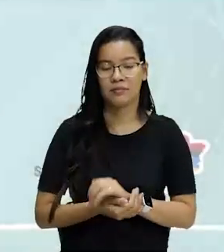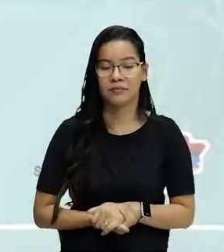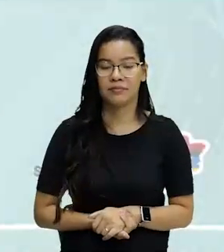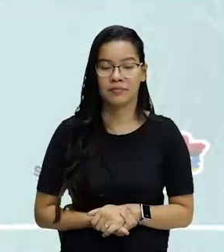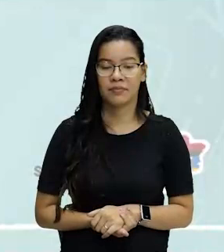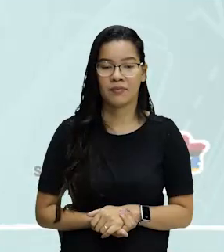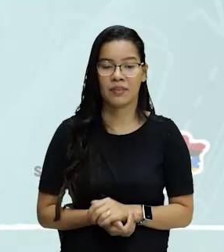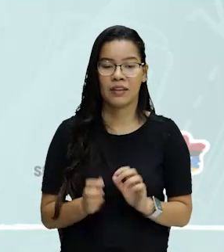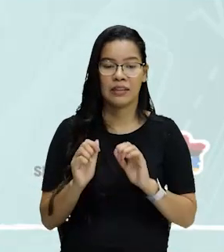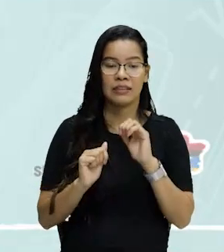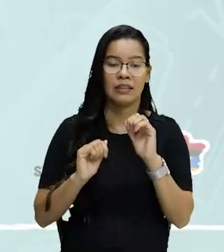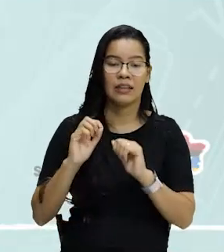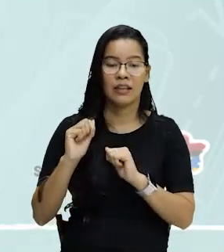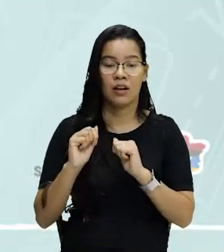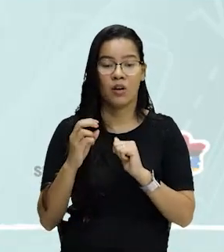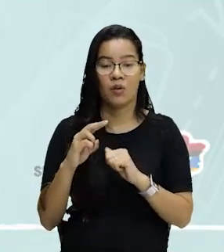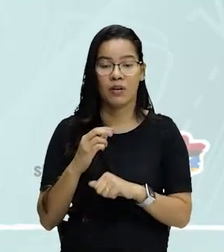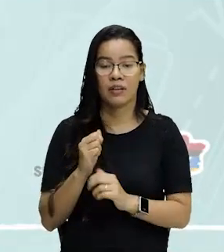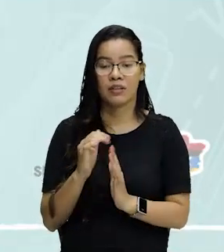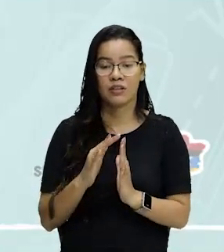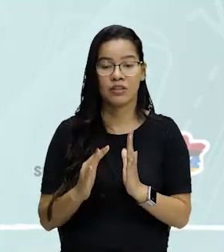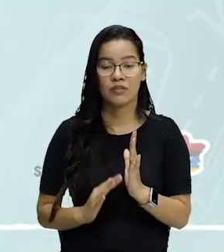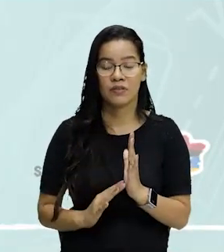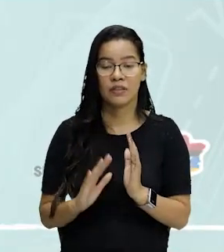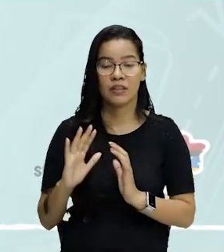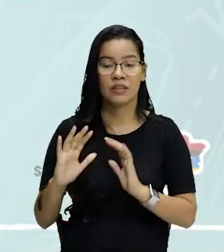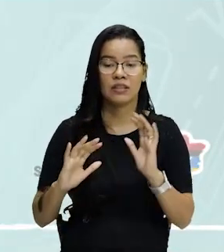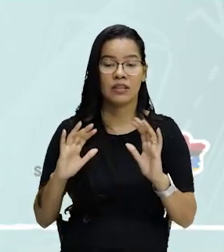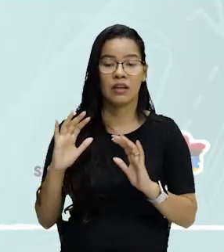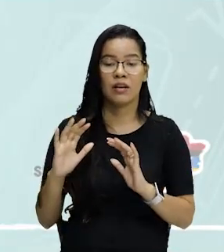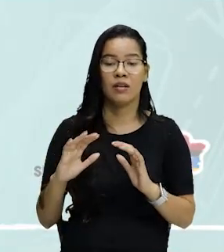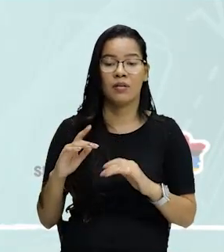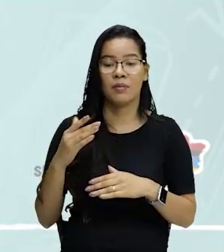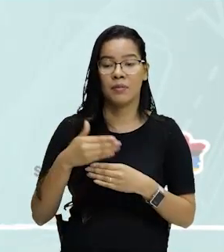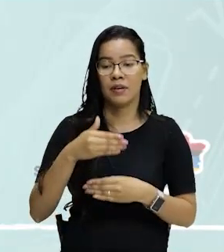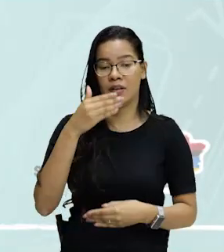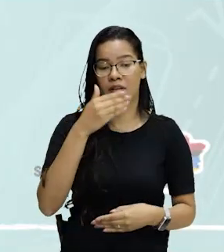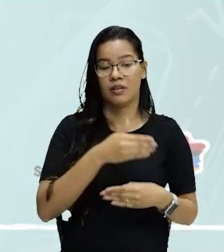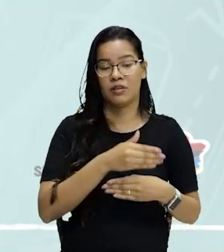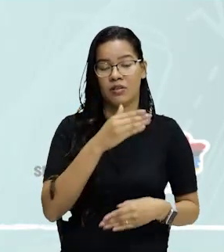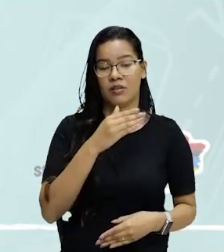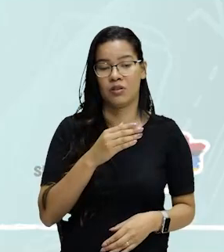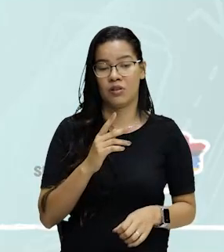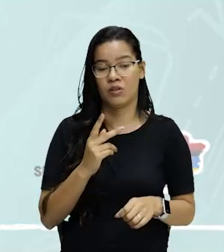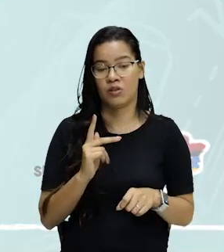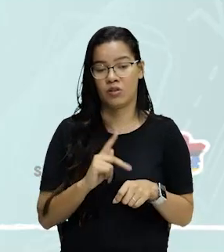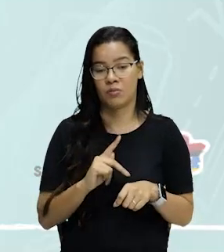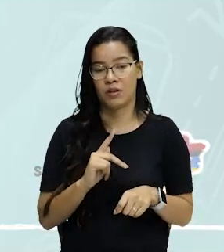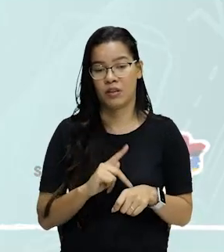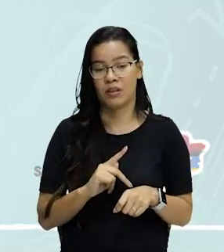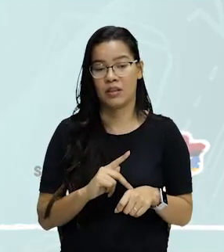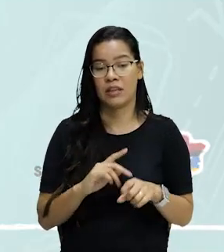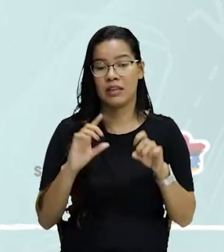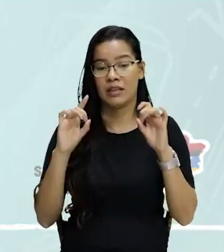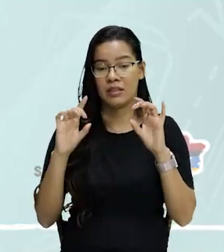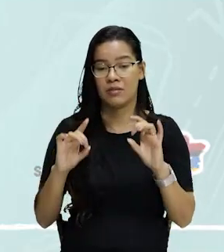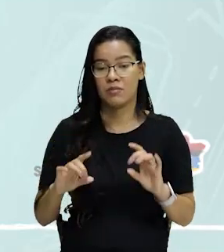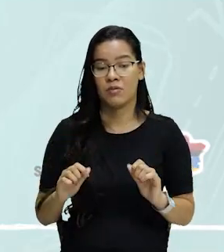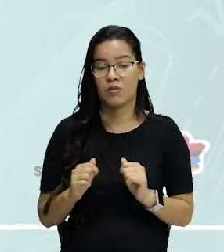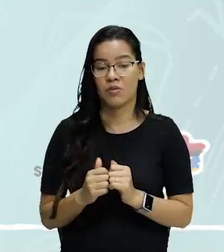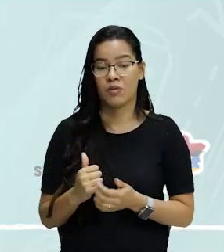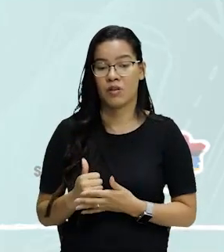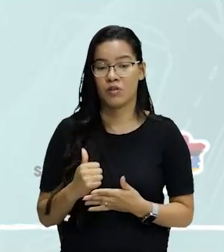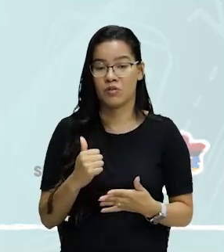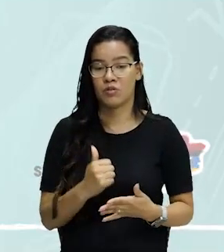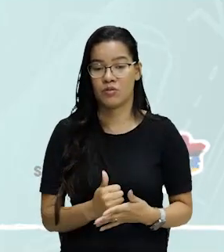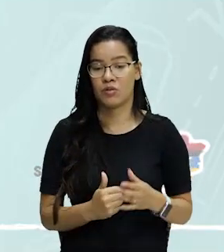Escalada é o desporto ou atividade de escalar paredes de rocha. especialmente com o auxílio de